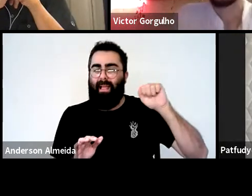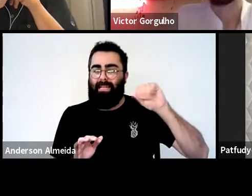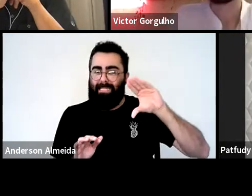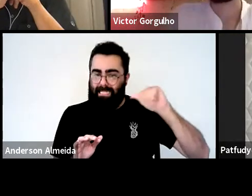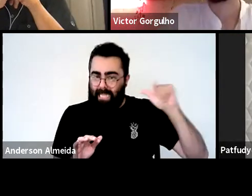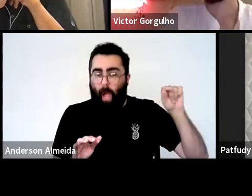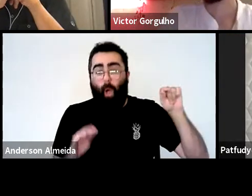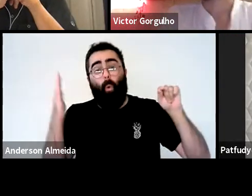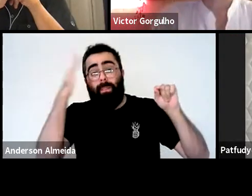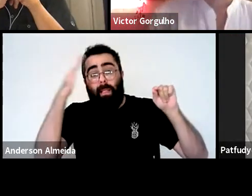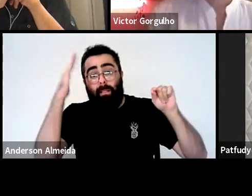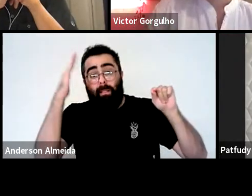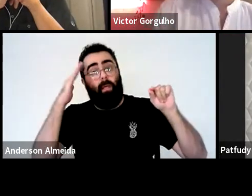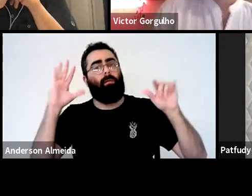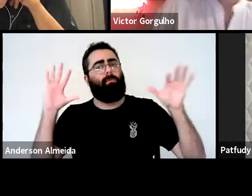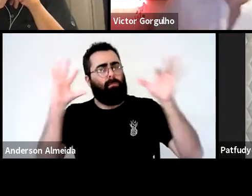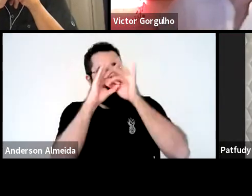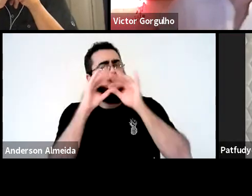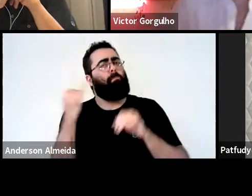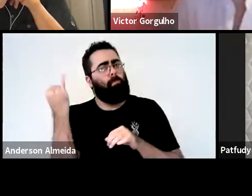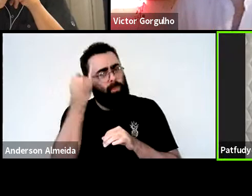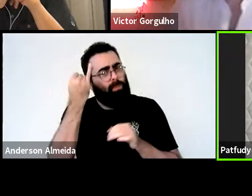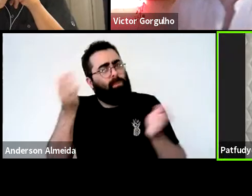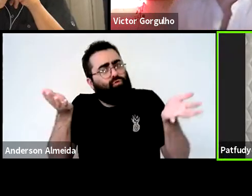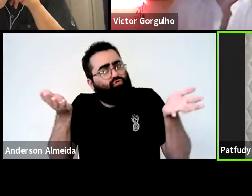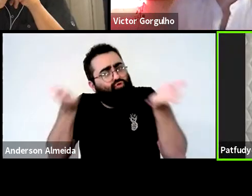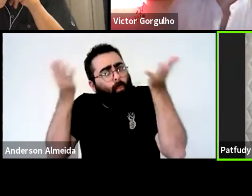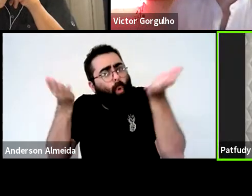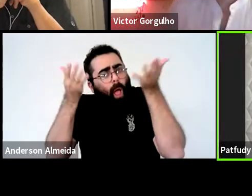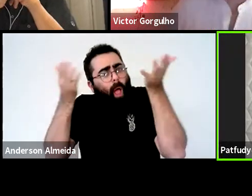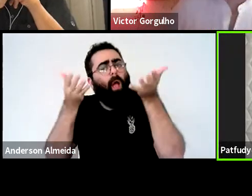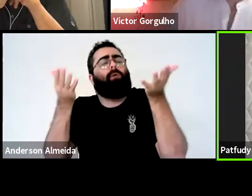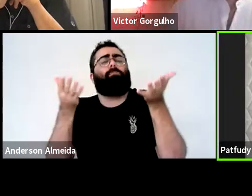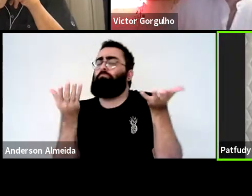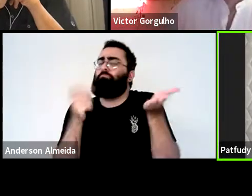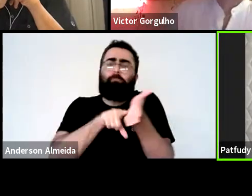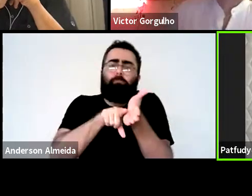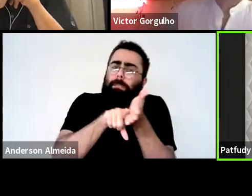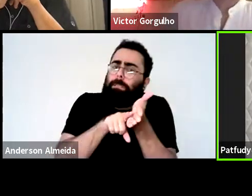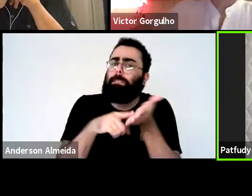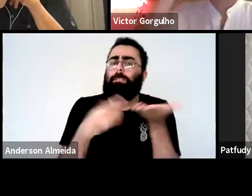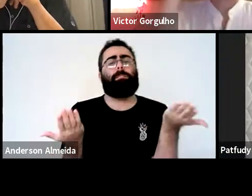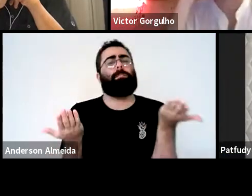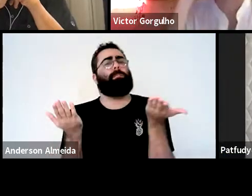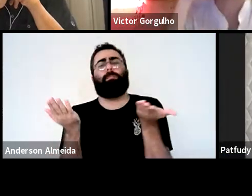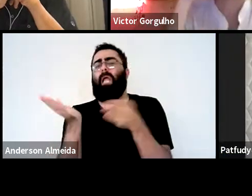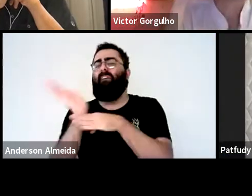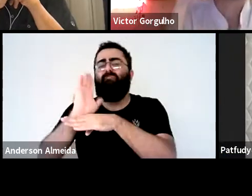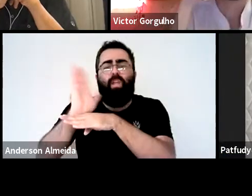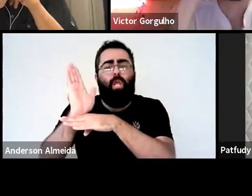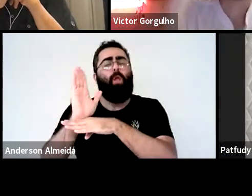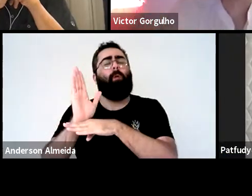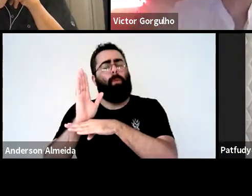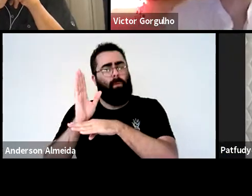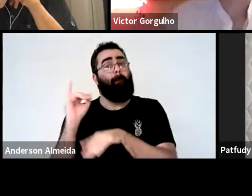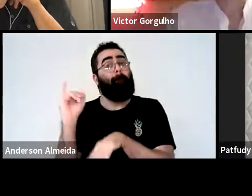tentar alimentar um trabalho assim. Para a gente é interessante pensar nessas categorias,